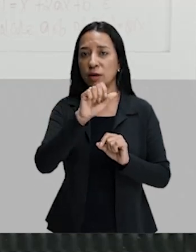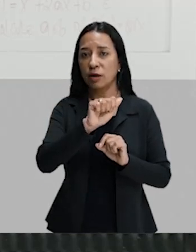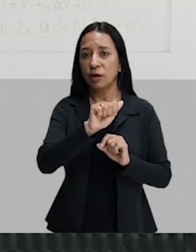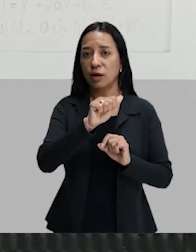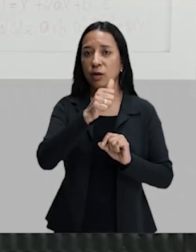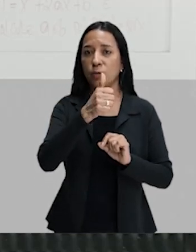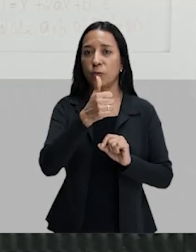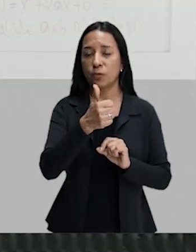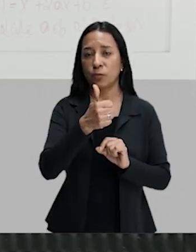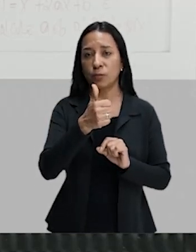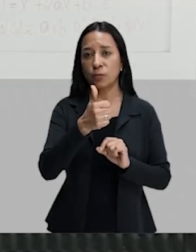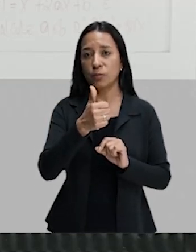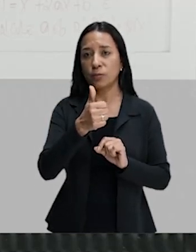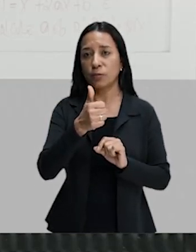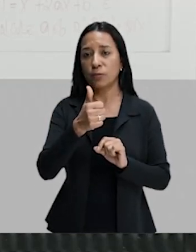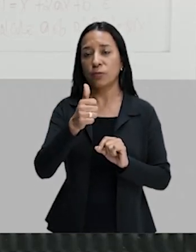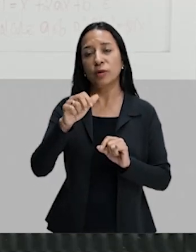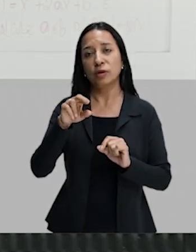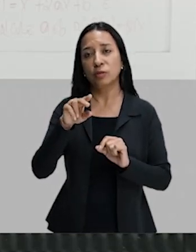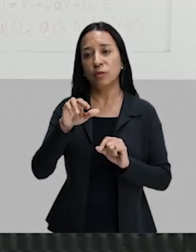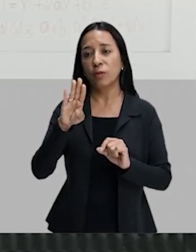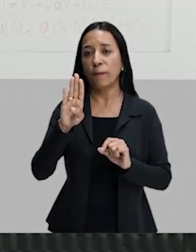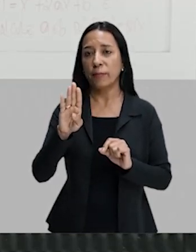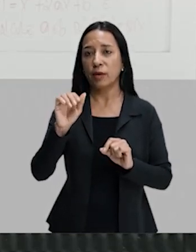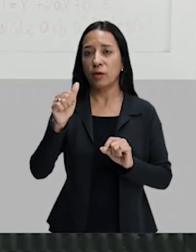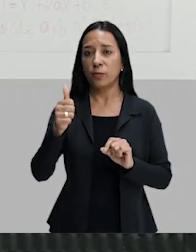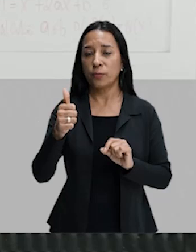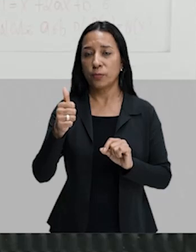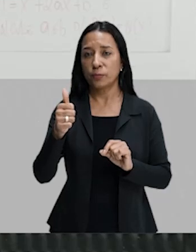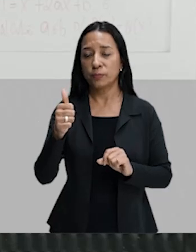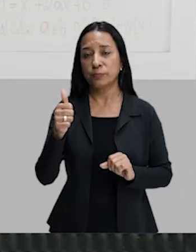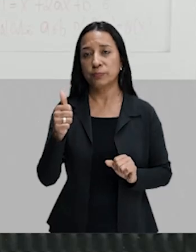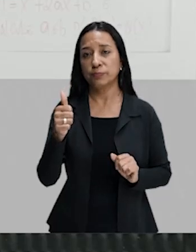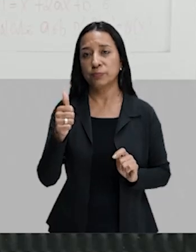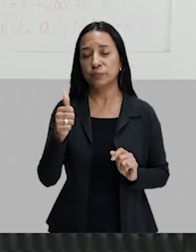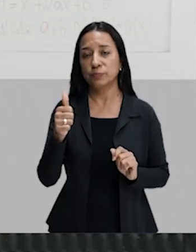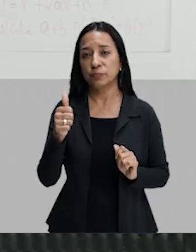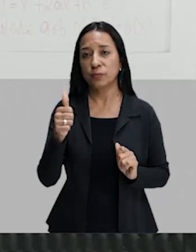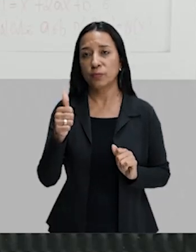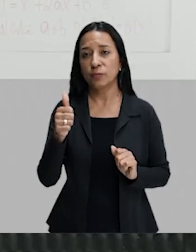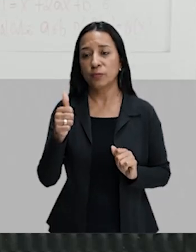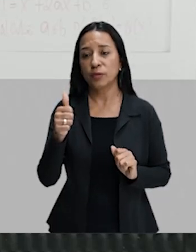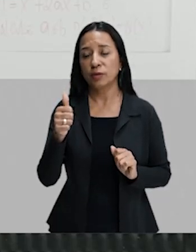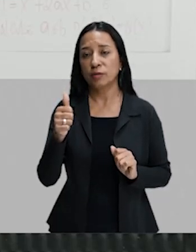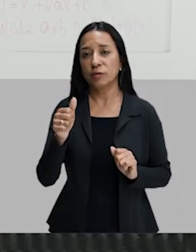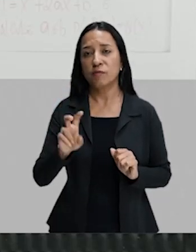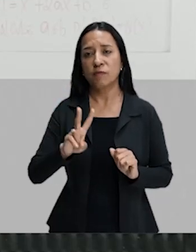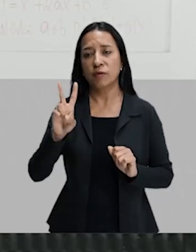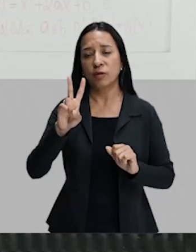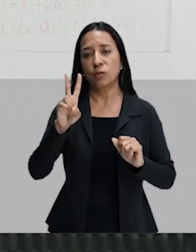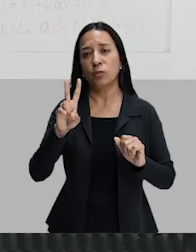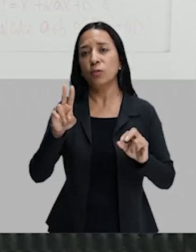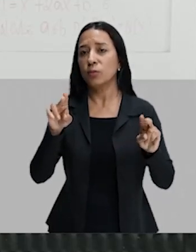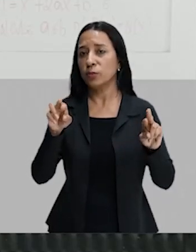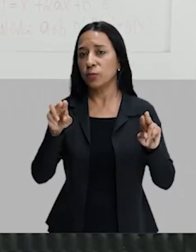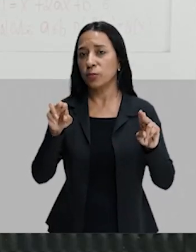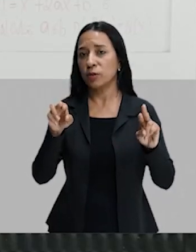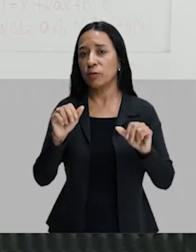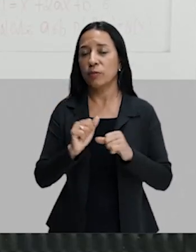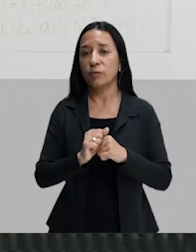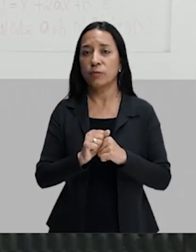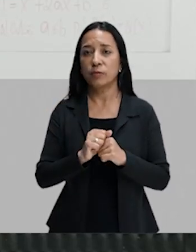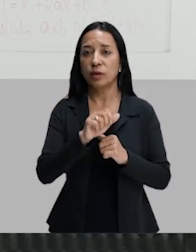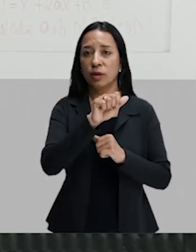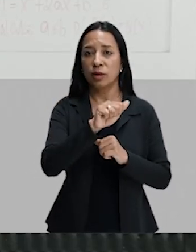A1 tem que ser igual ao B1, tem que ser o mesmo valor, certo?